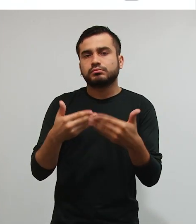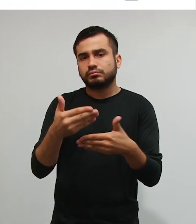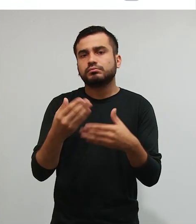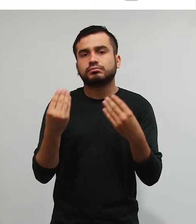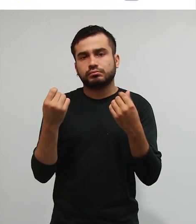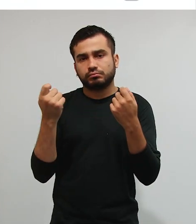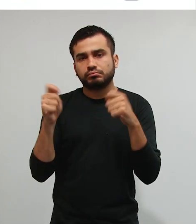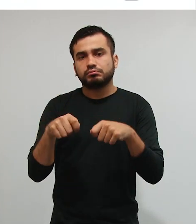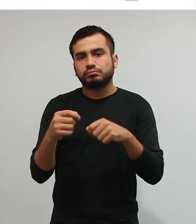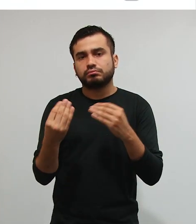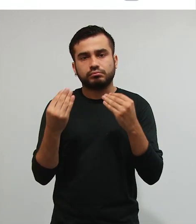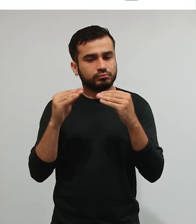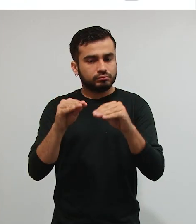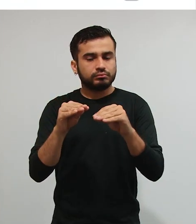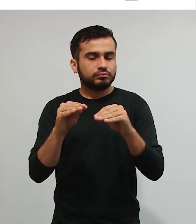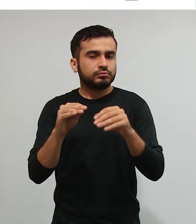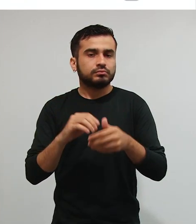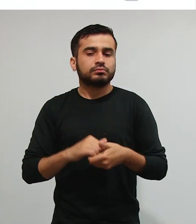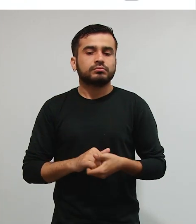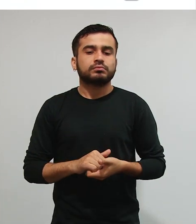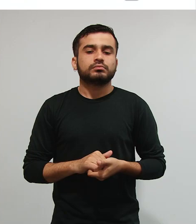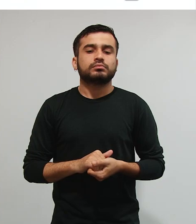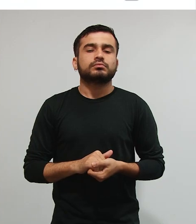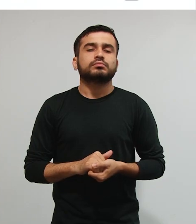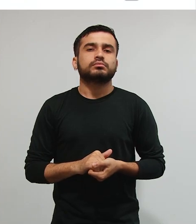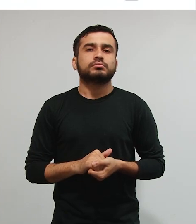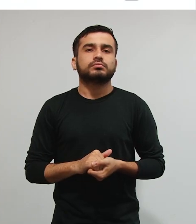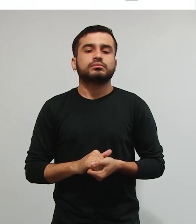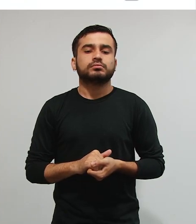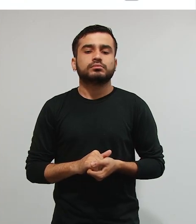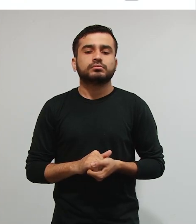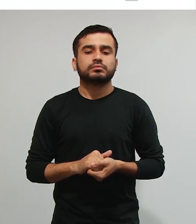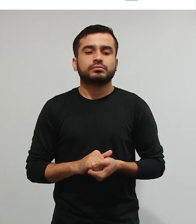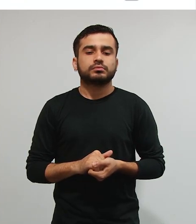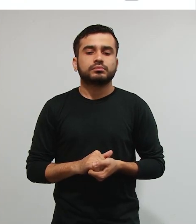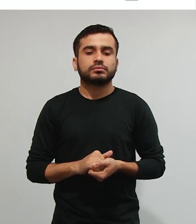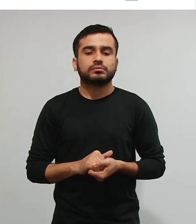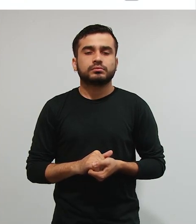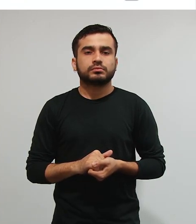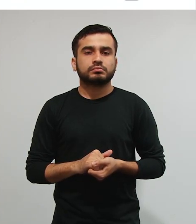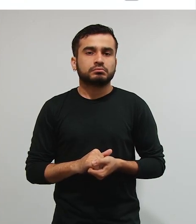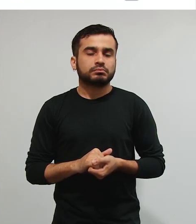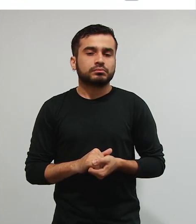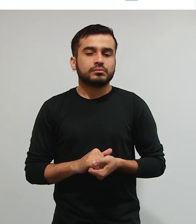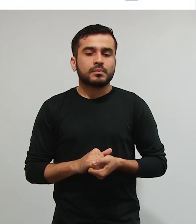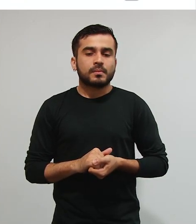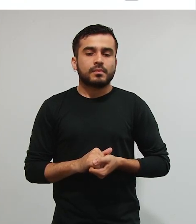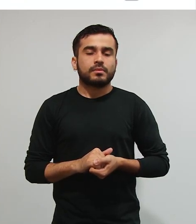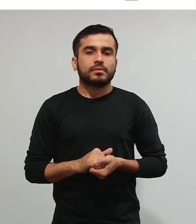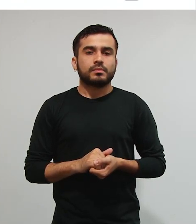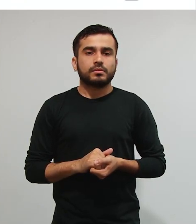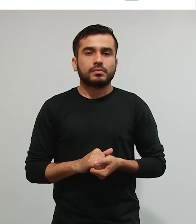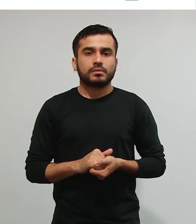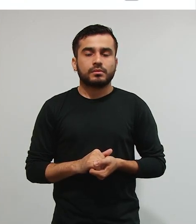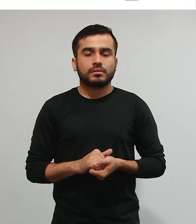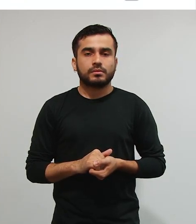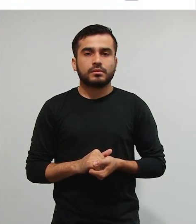formativo. E claro, outros autores discutidos.